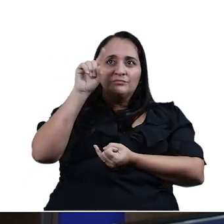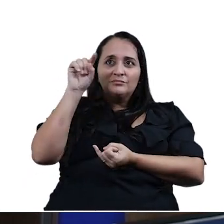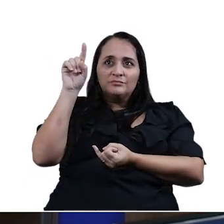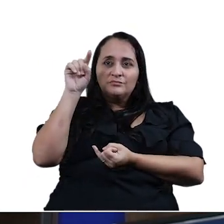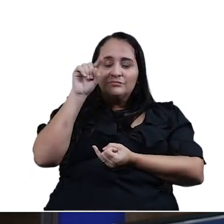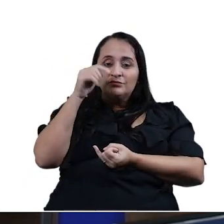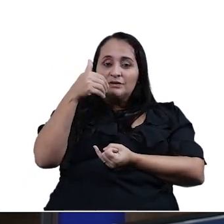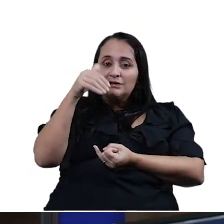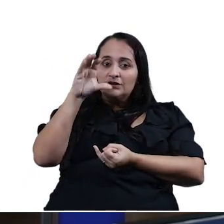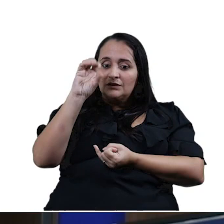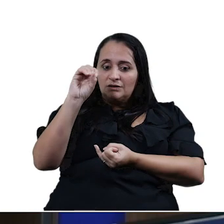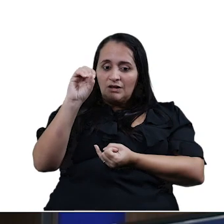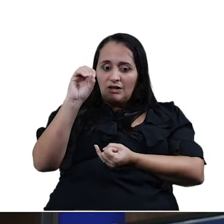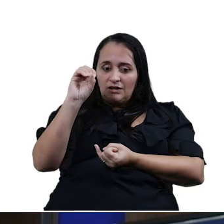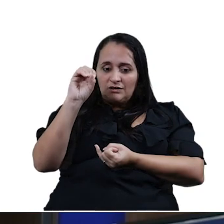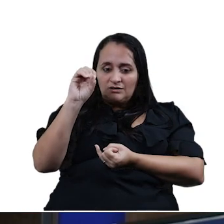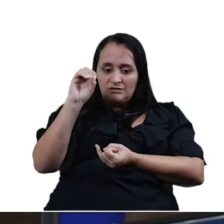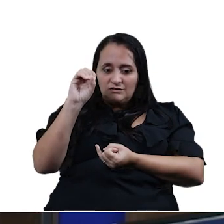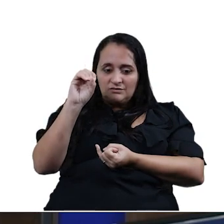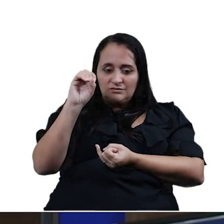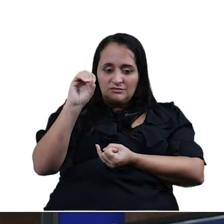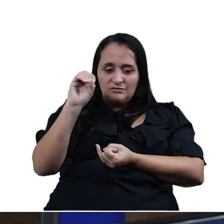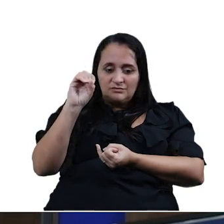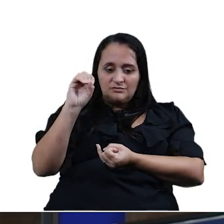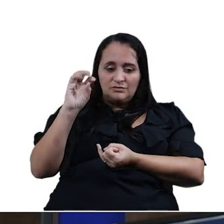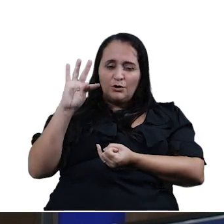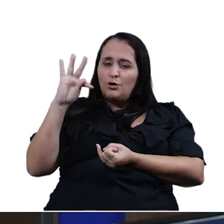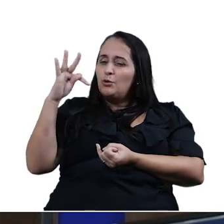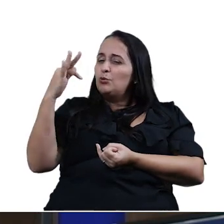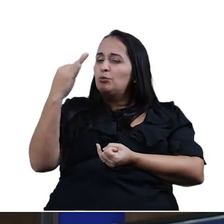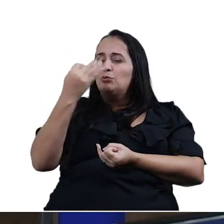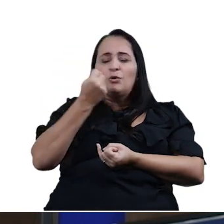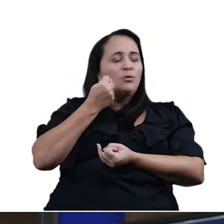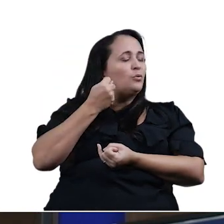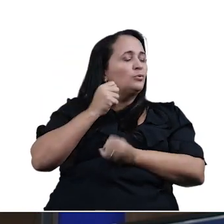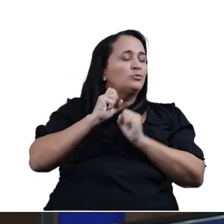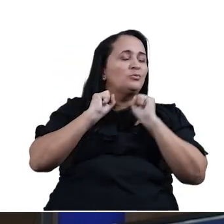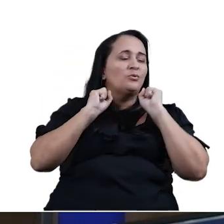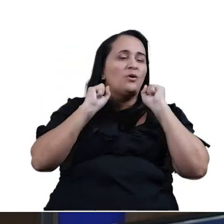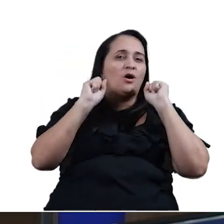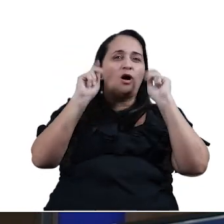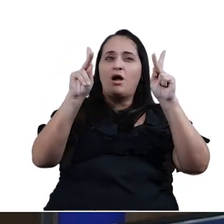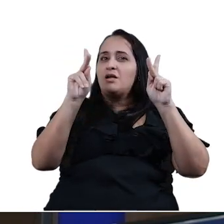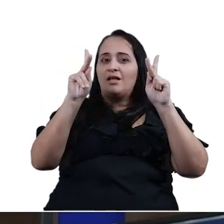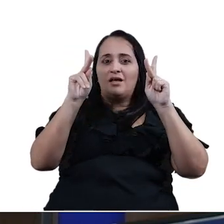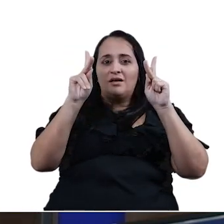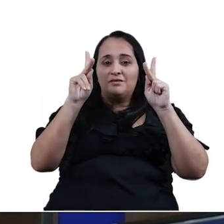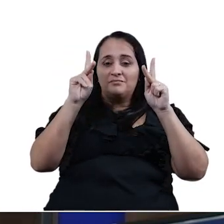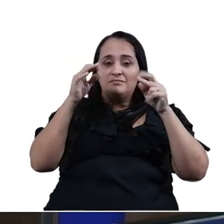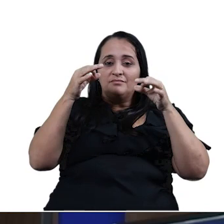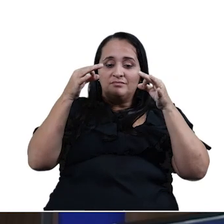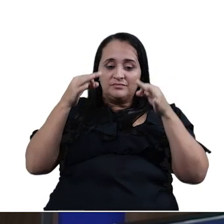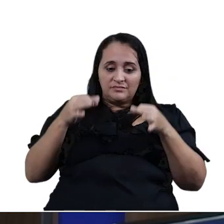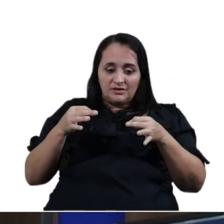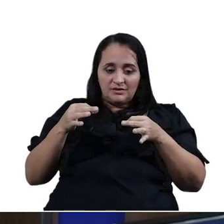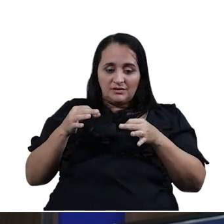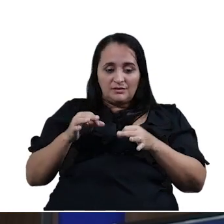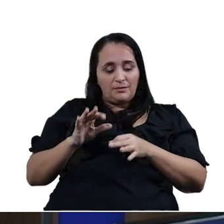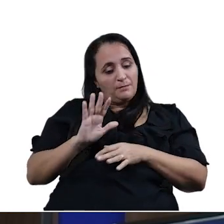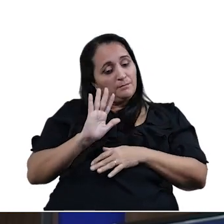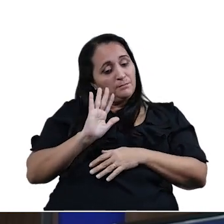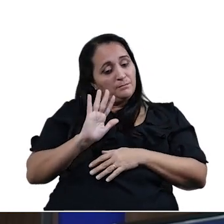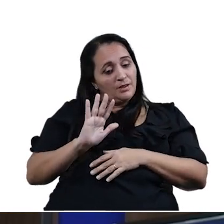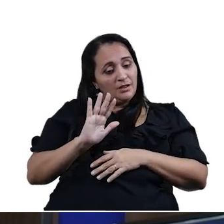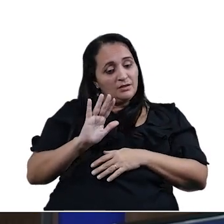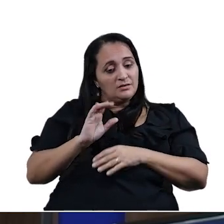7, 8, 9, 10. Tudo resolvido! Agora, neste hotel